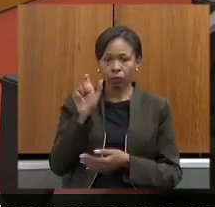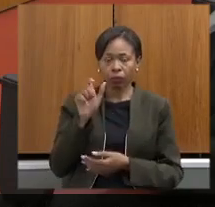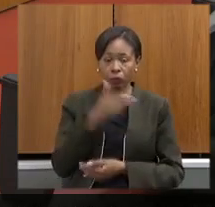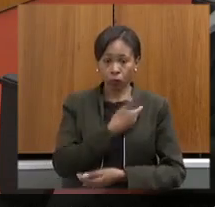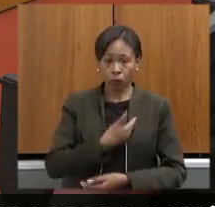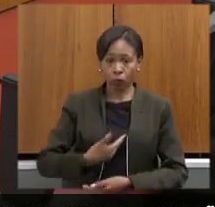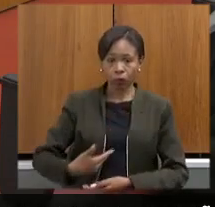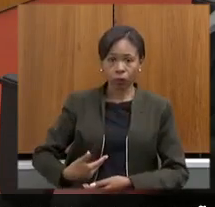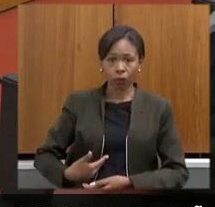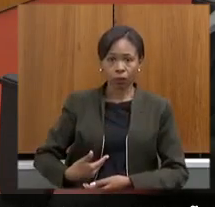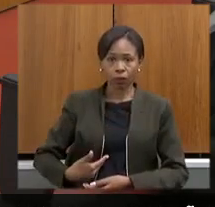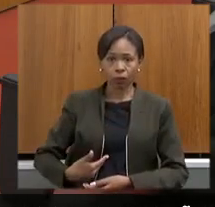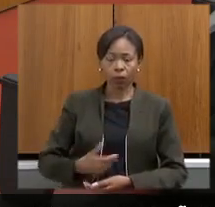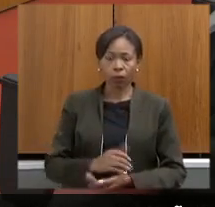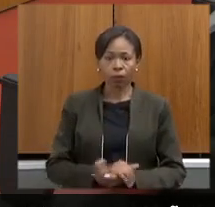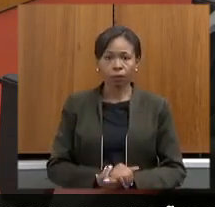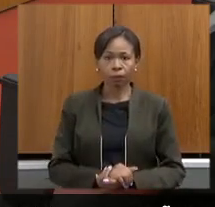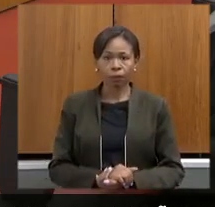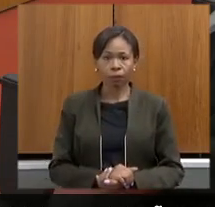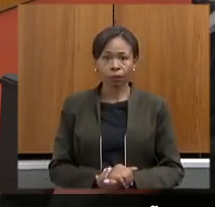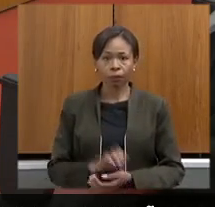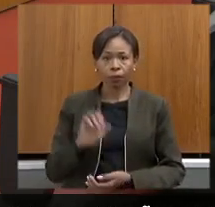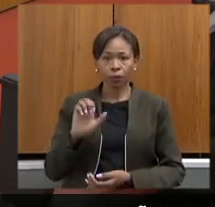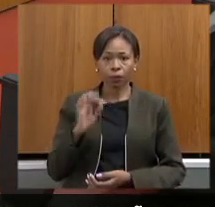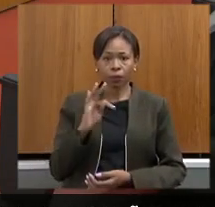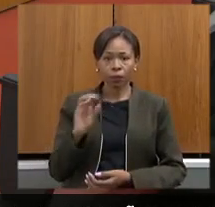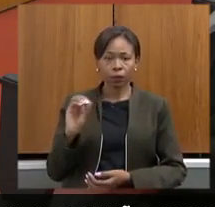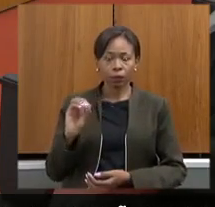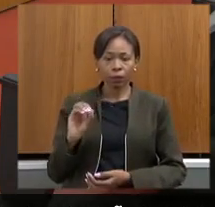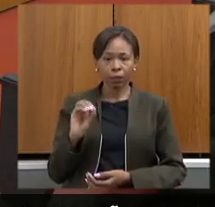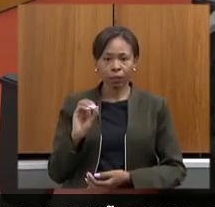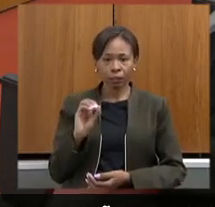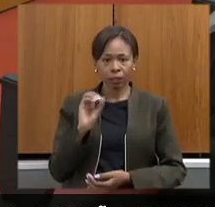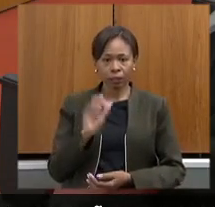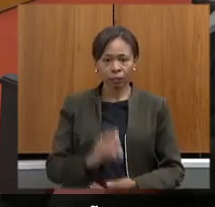governo em algumas crédito e